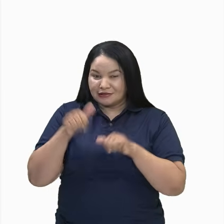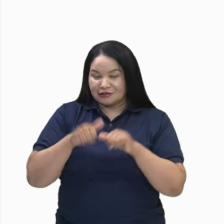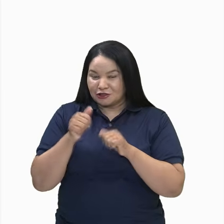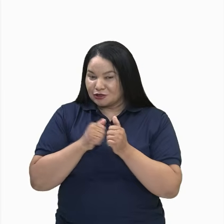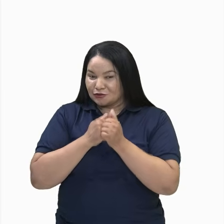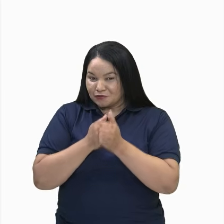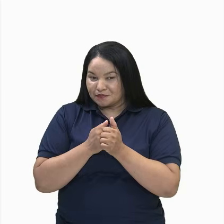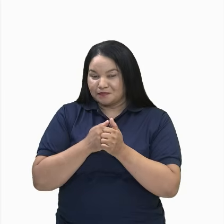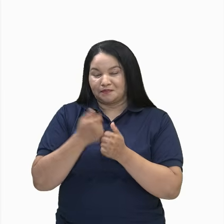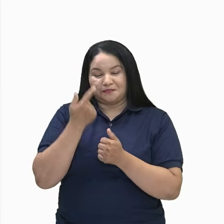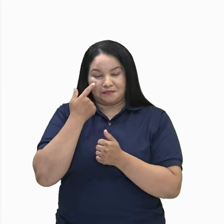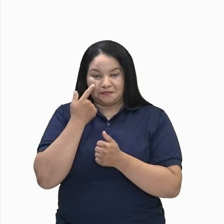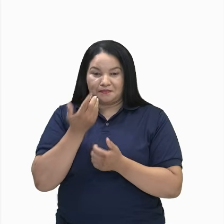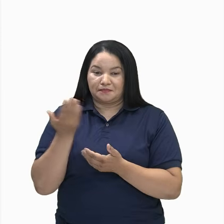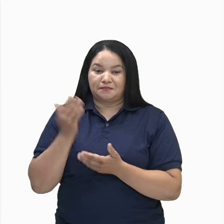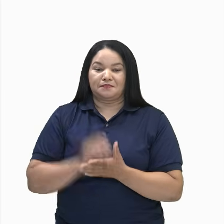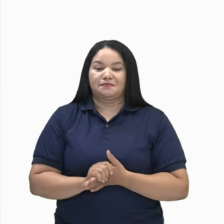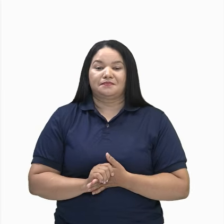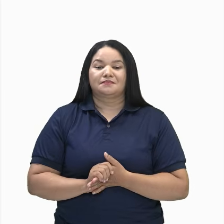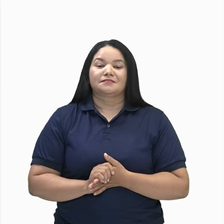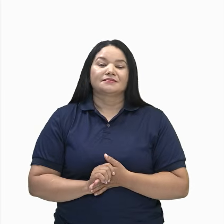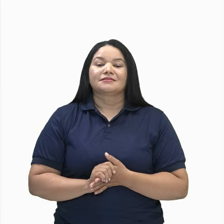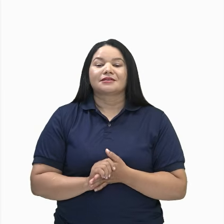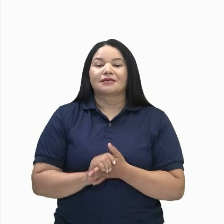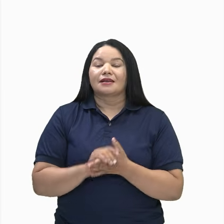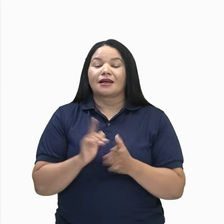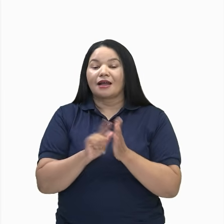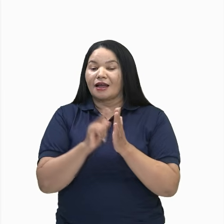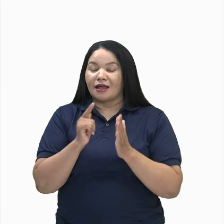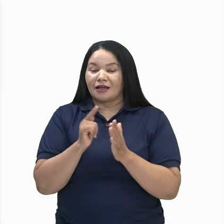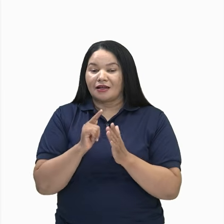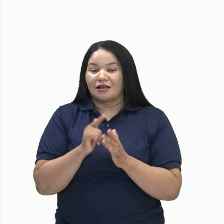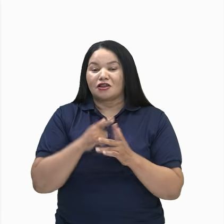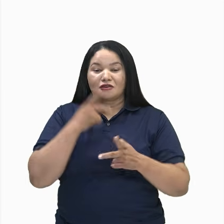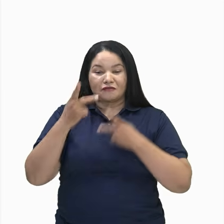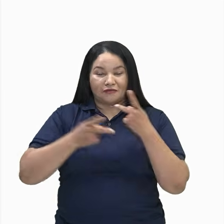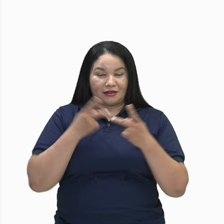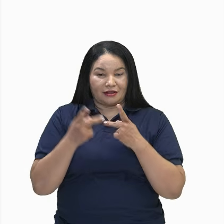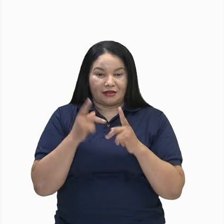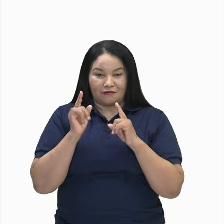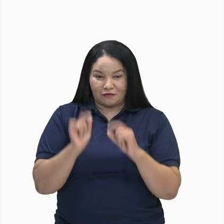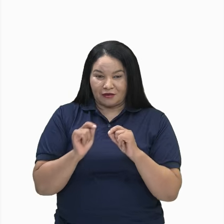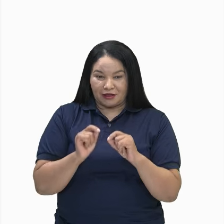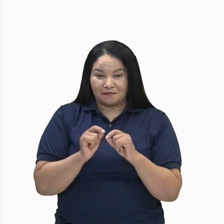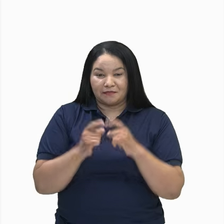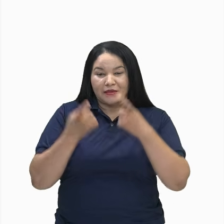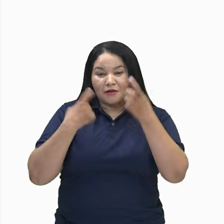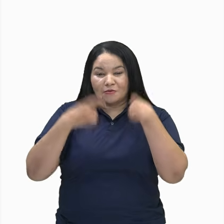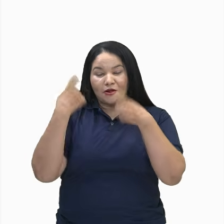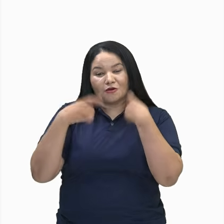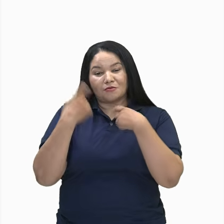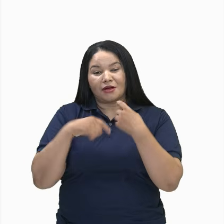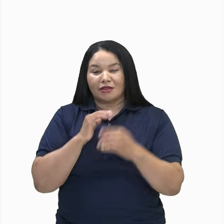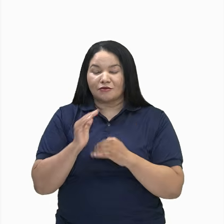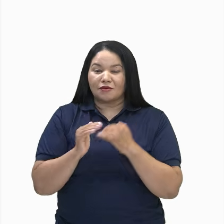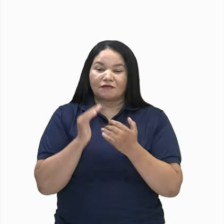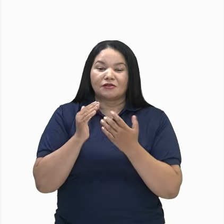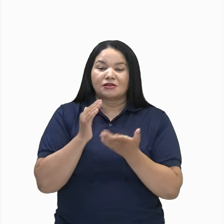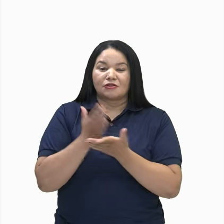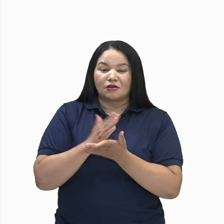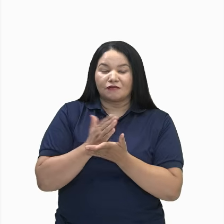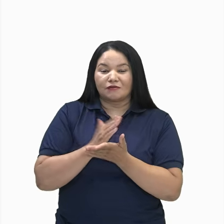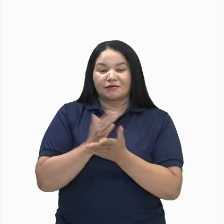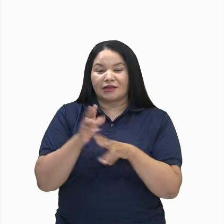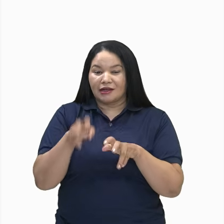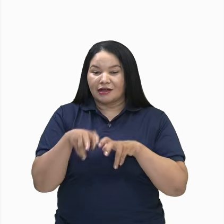vamos lá, então. Nós tínhamos inicialmente que dizia o seguinte, né? Preocupado com o avanço da fronteira